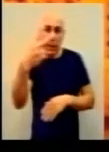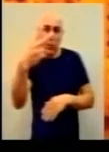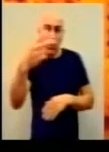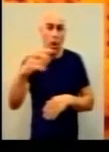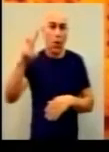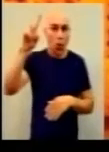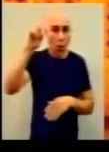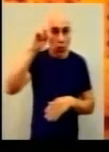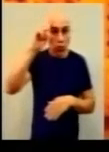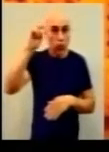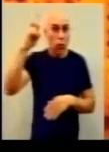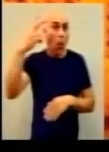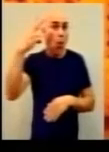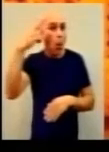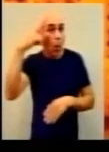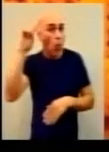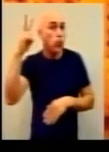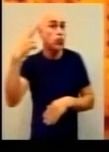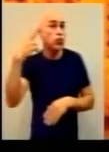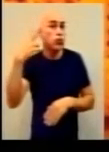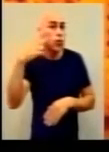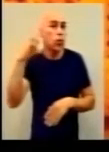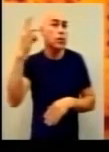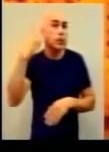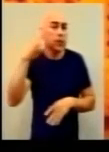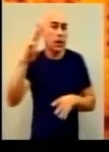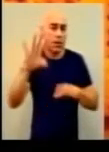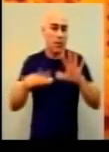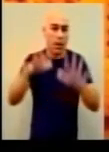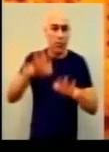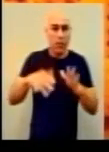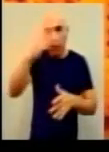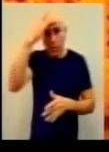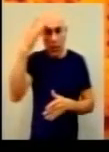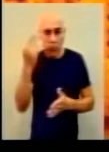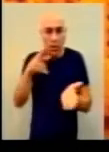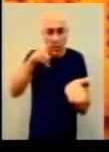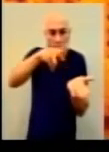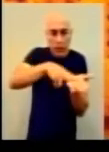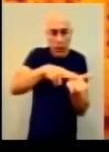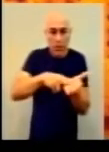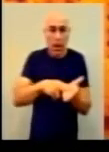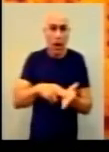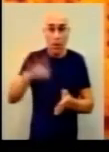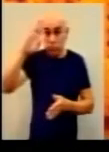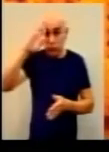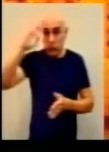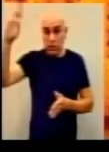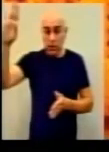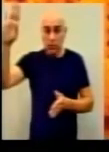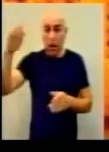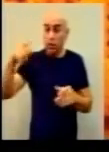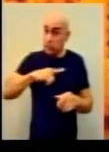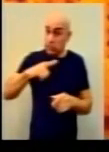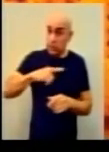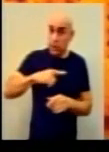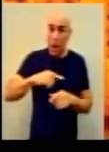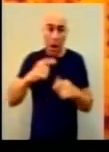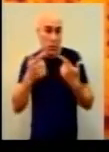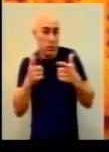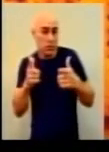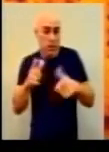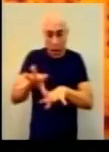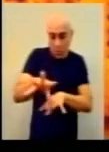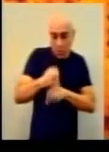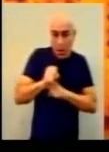a 3 dias. O paciente grave internado, que é a maior prioridade no momento para saber se esse paciente realmente tem ou não tem o